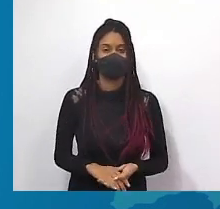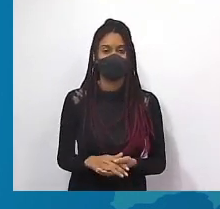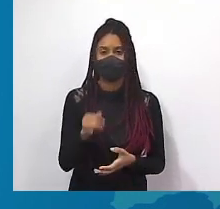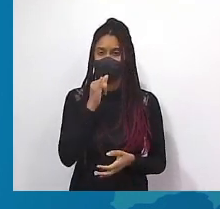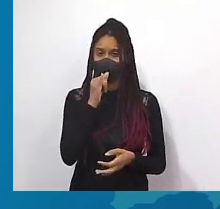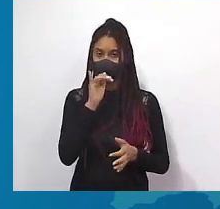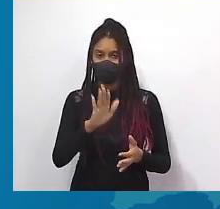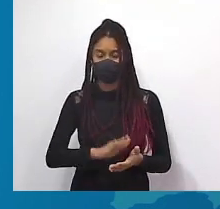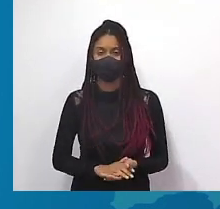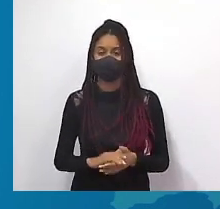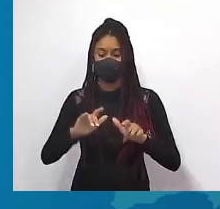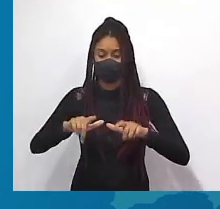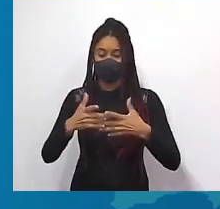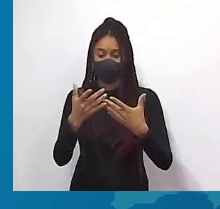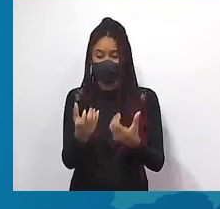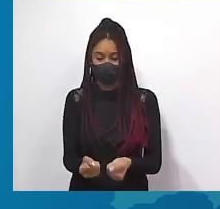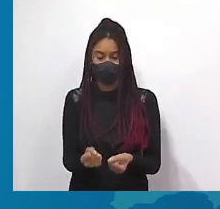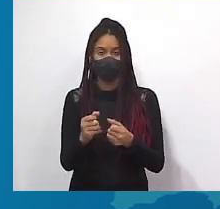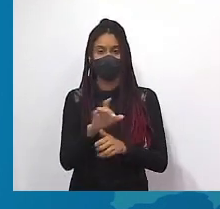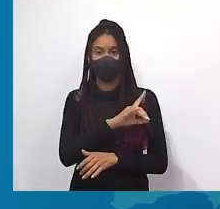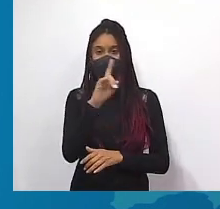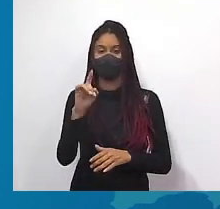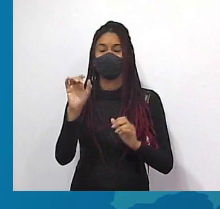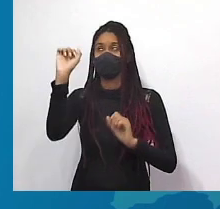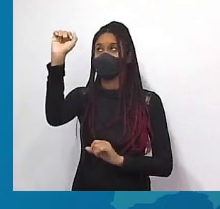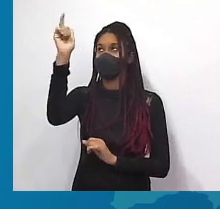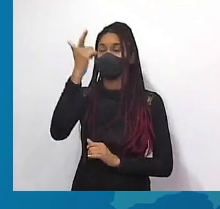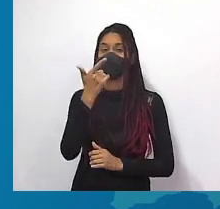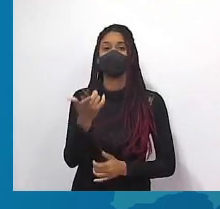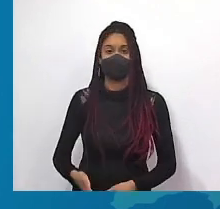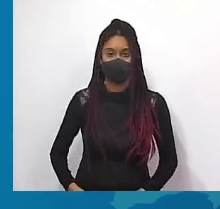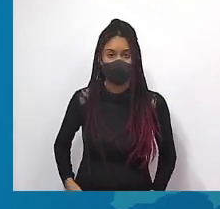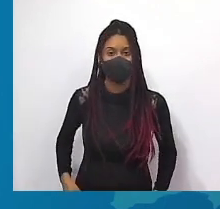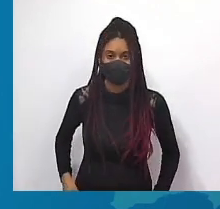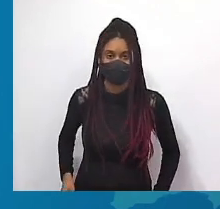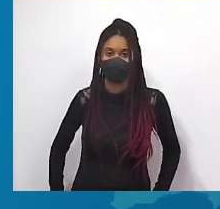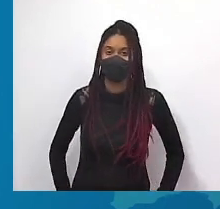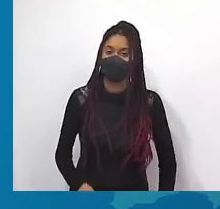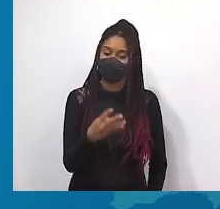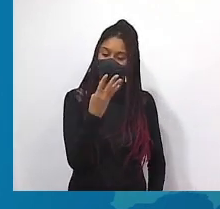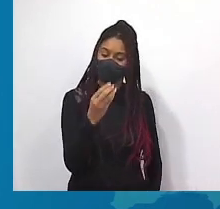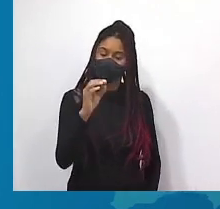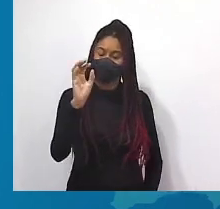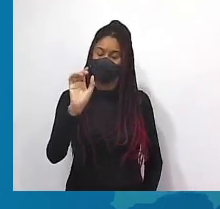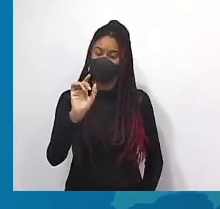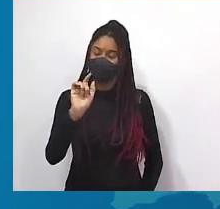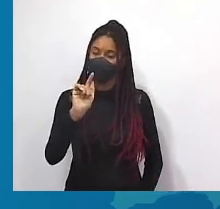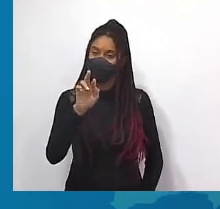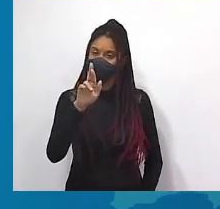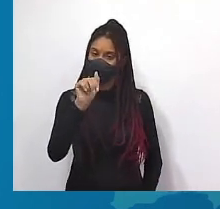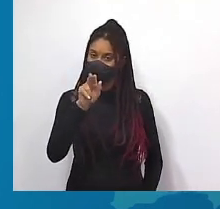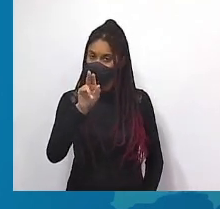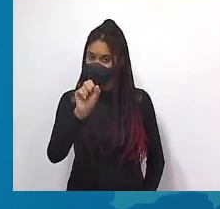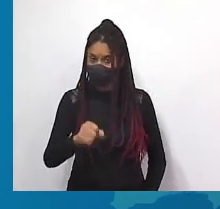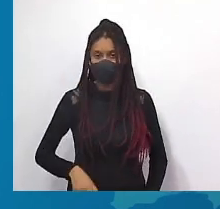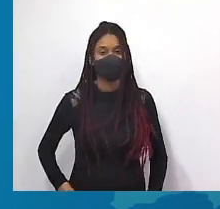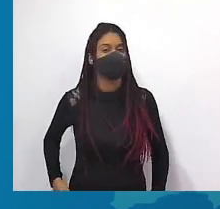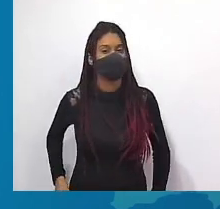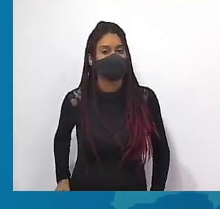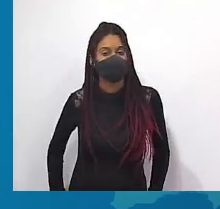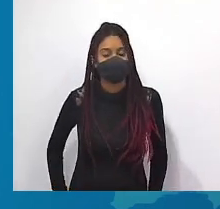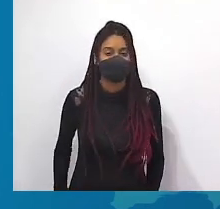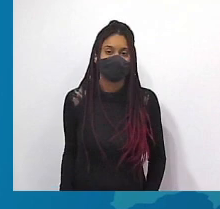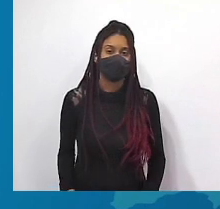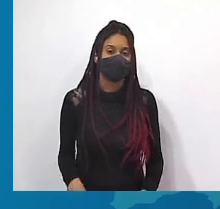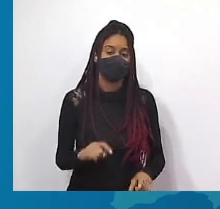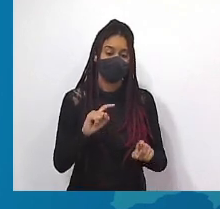exemplo, deserto do Saara. Durante o dia aquele sol queimando 40 graus na testa. Então o ar começa a aquecer. Quando chega